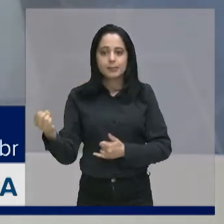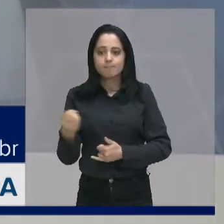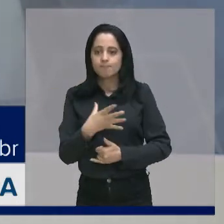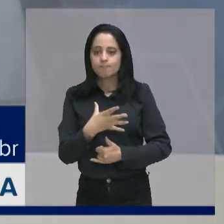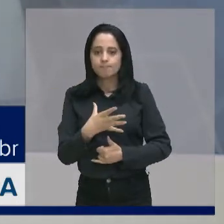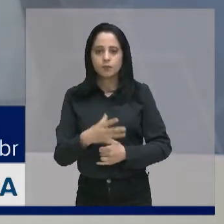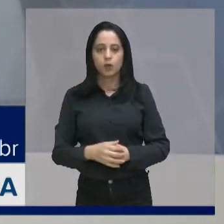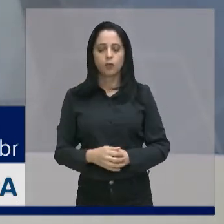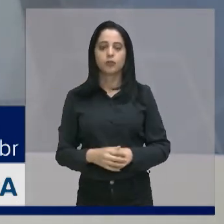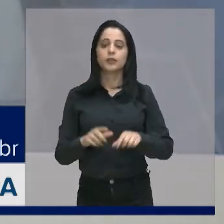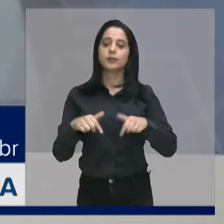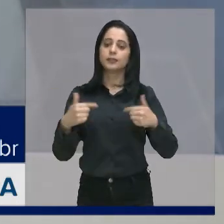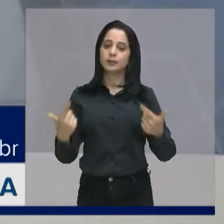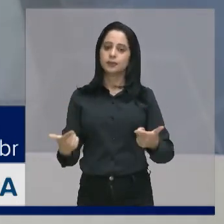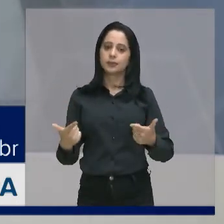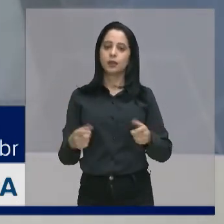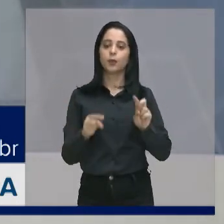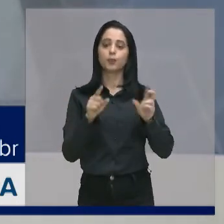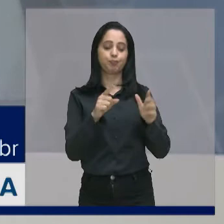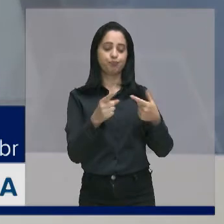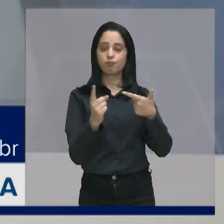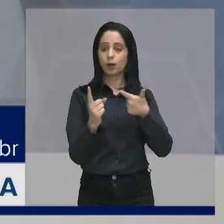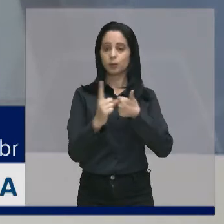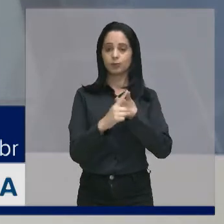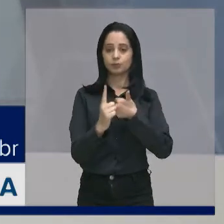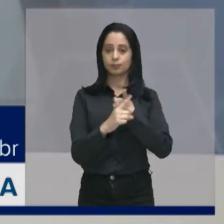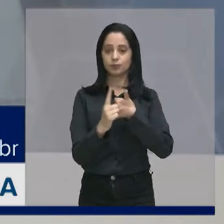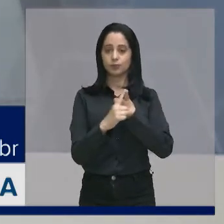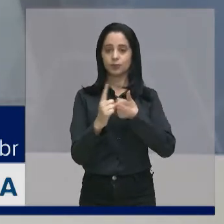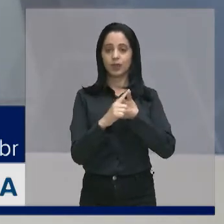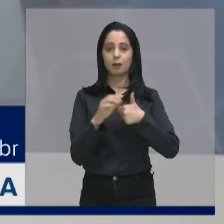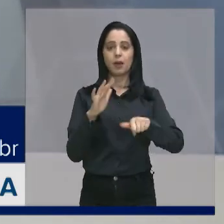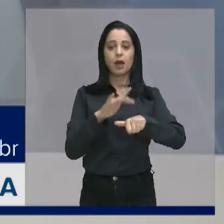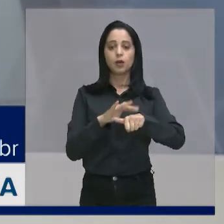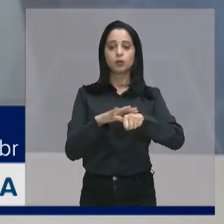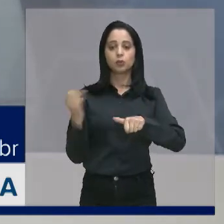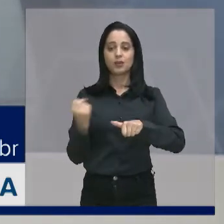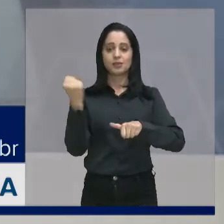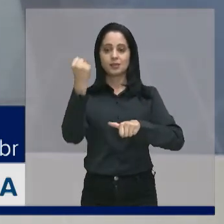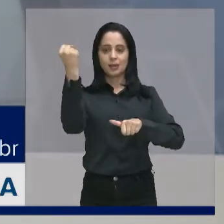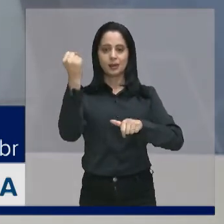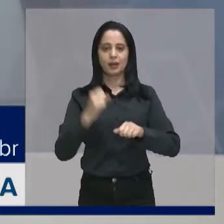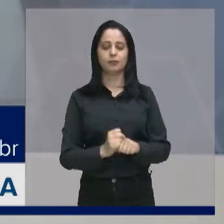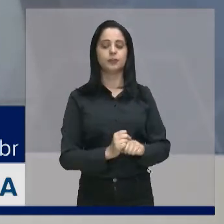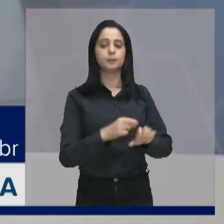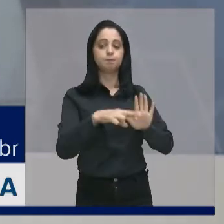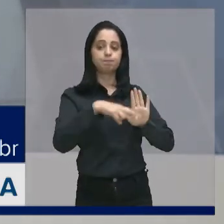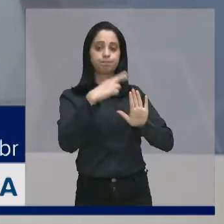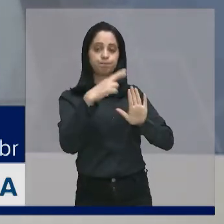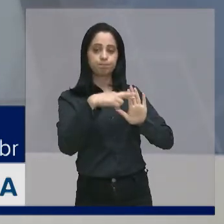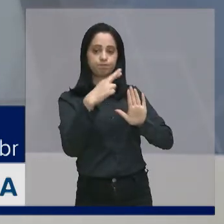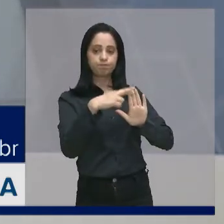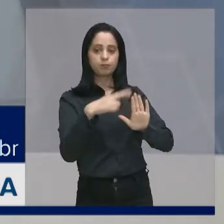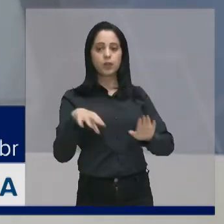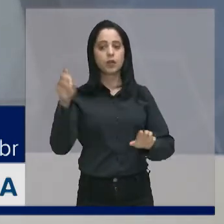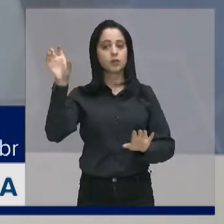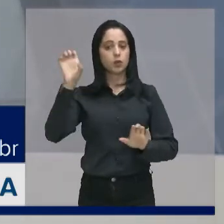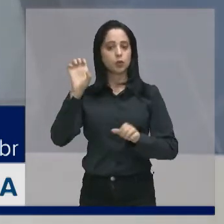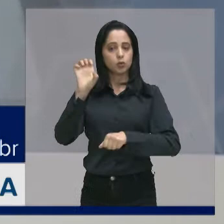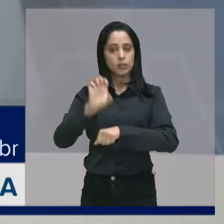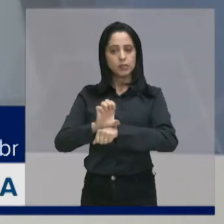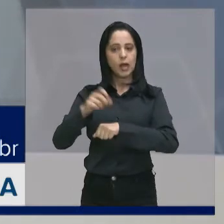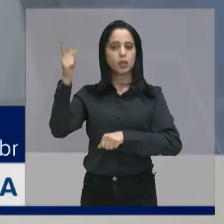questão da comorbidade. Na resolução do Estado, diz assim, que nem todos os profissionais